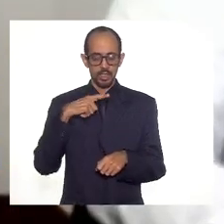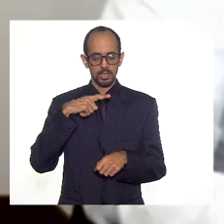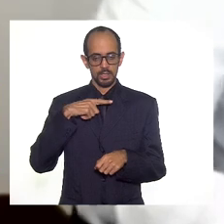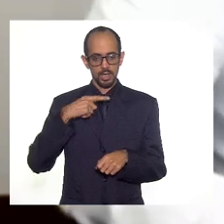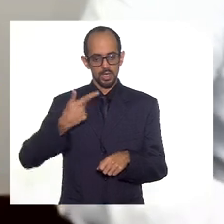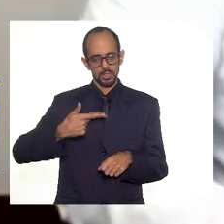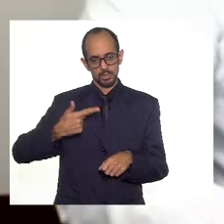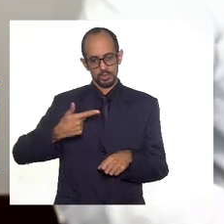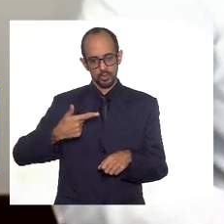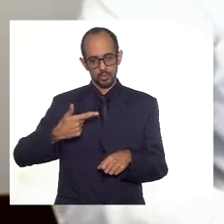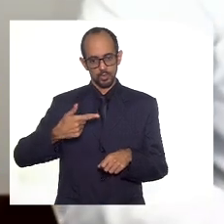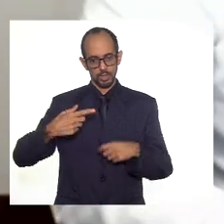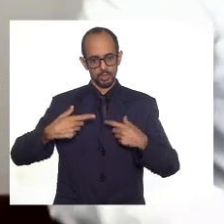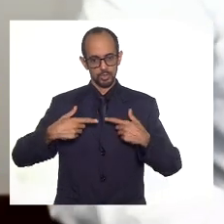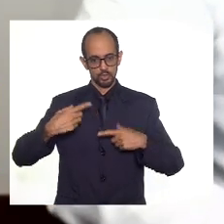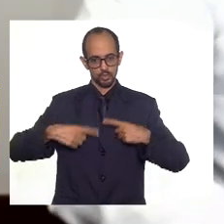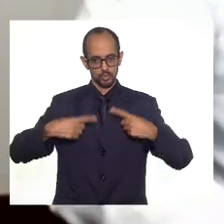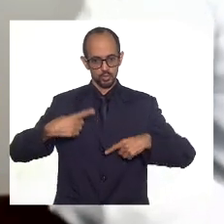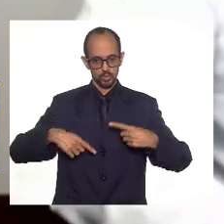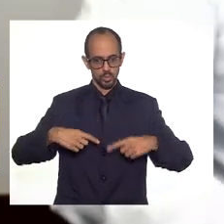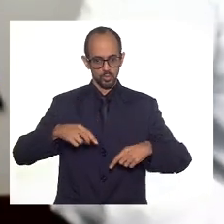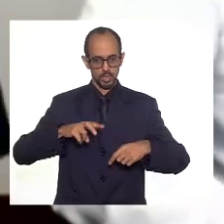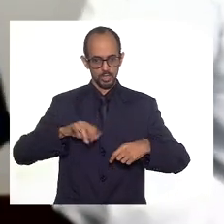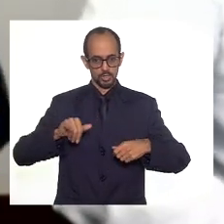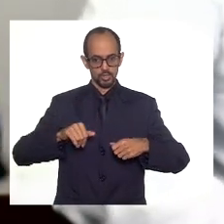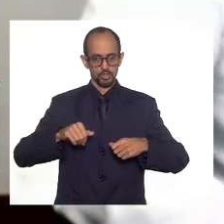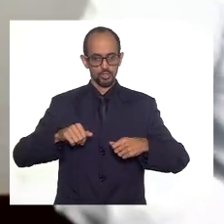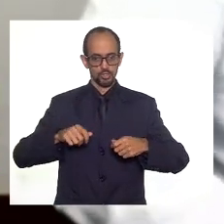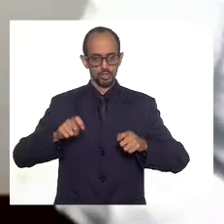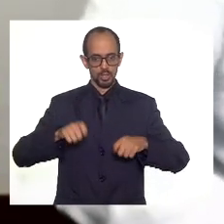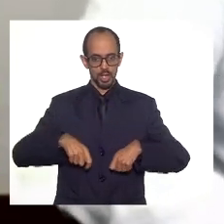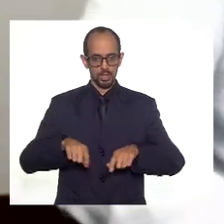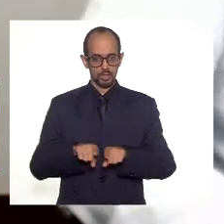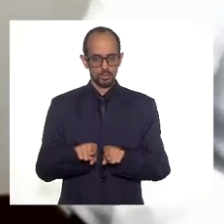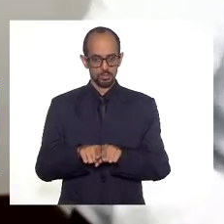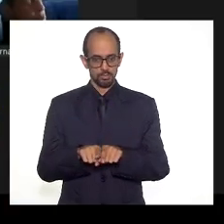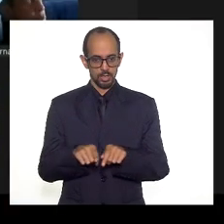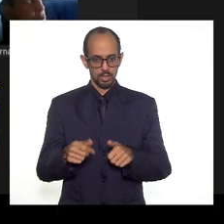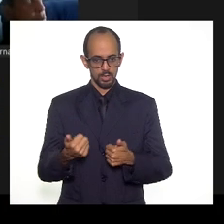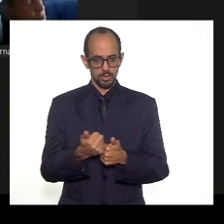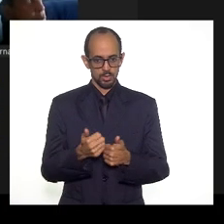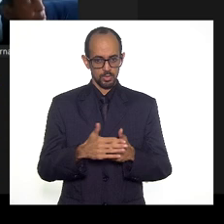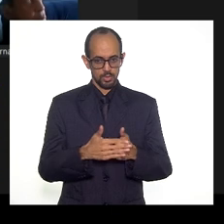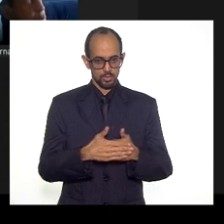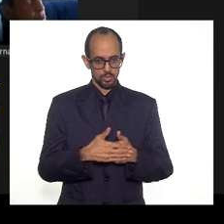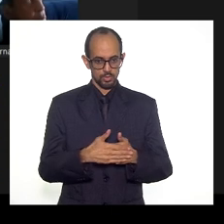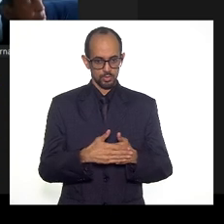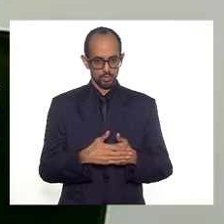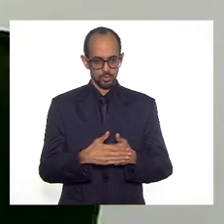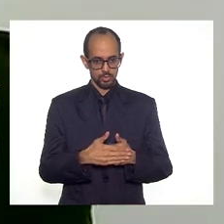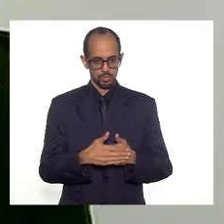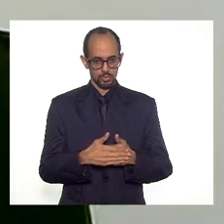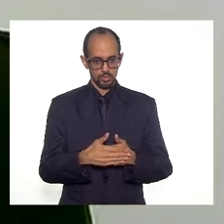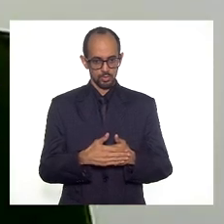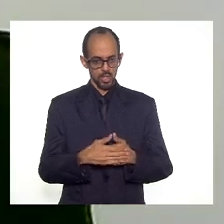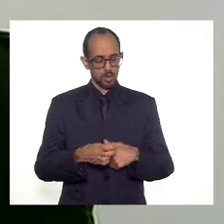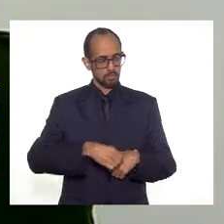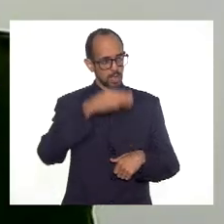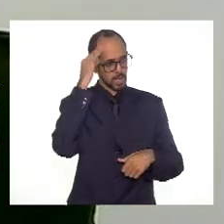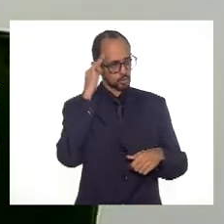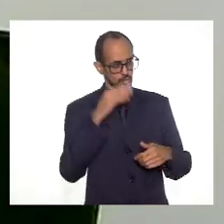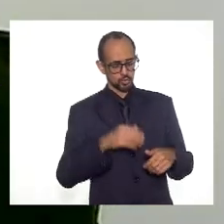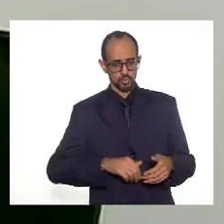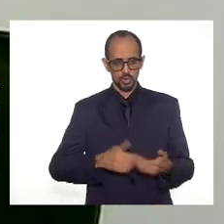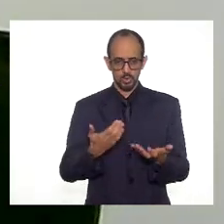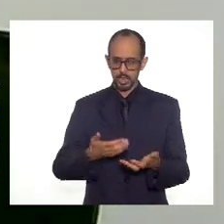dá a coautoria e vai à promulgação quando votar a segunda. Deputado Márcio. Senhor presidente, eu só quero dizer que, em